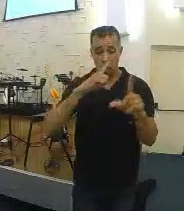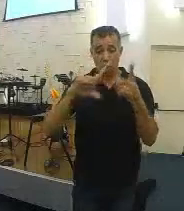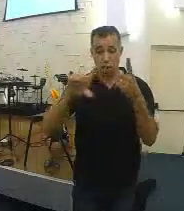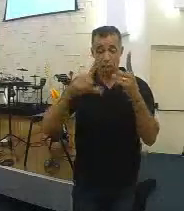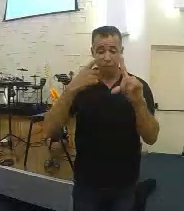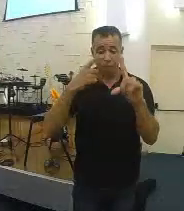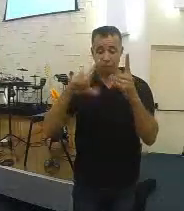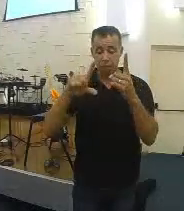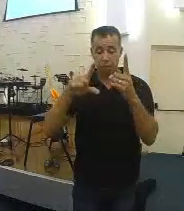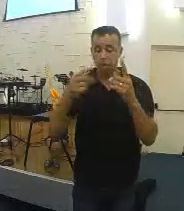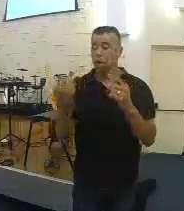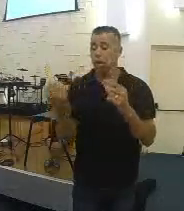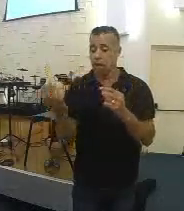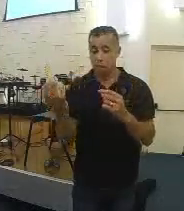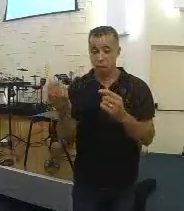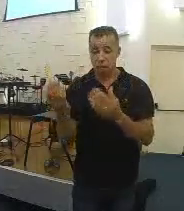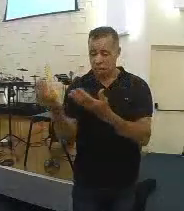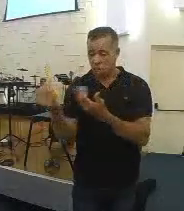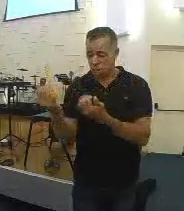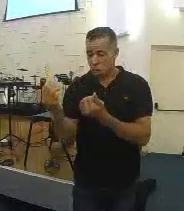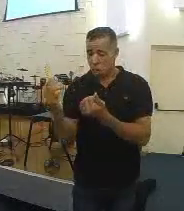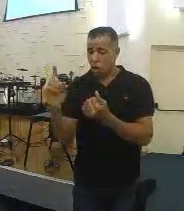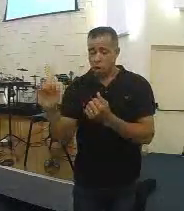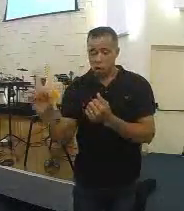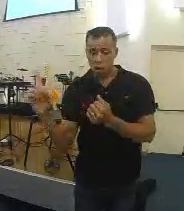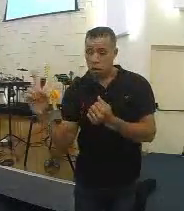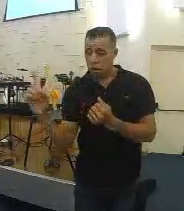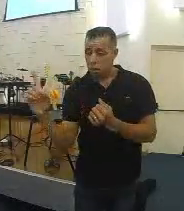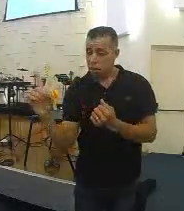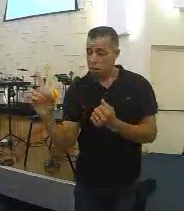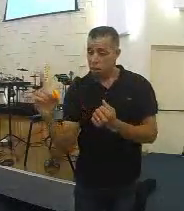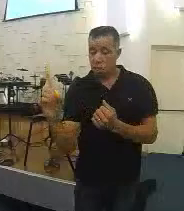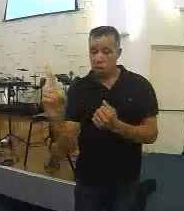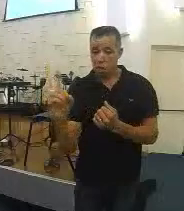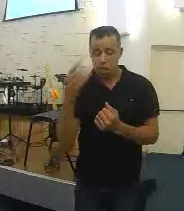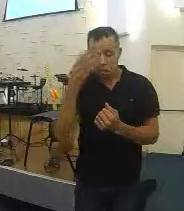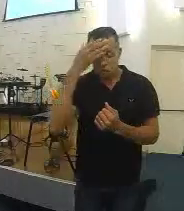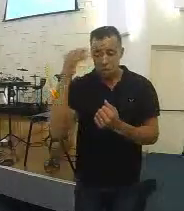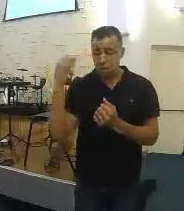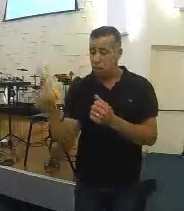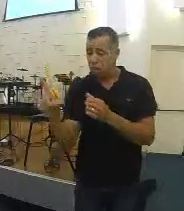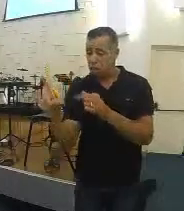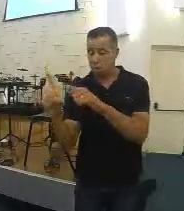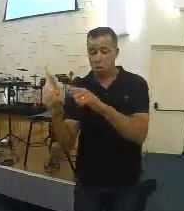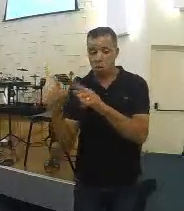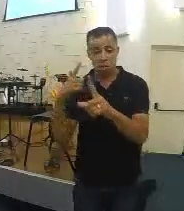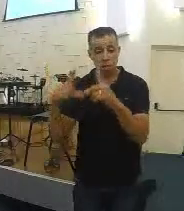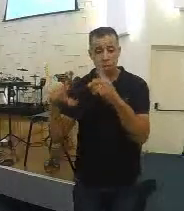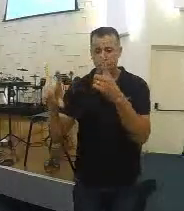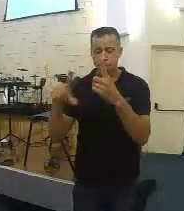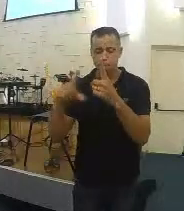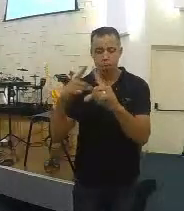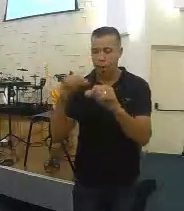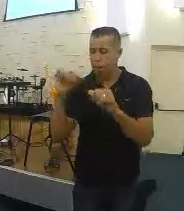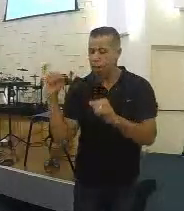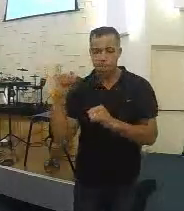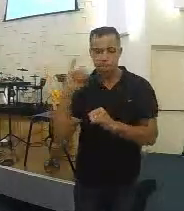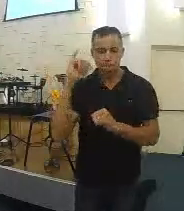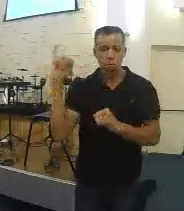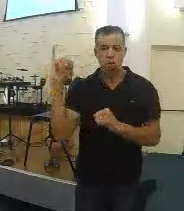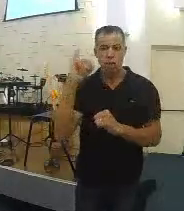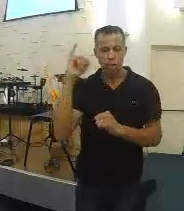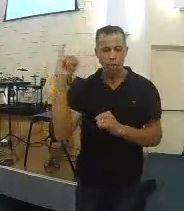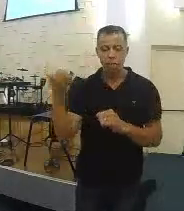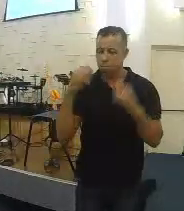jovem resolveu buscar um lugar melhor. Ele esqueceu que era levita, que tinha um papel a desempenhar em Israel e que